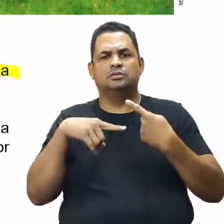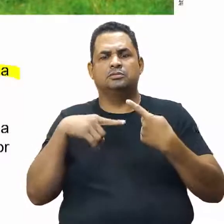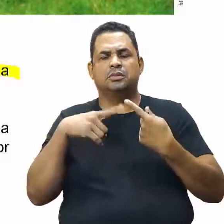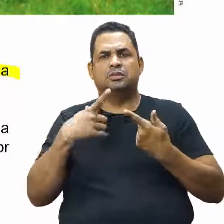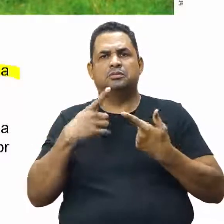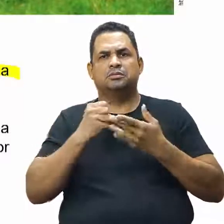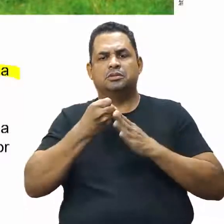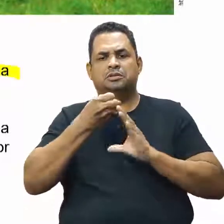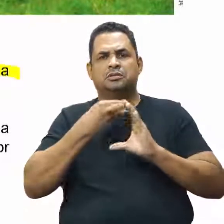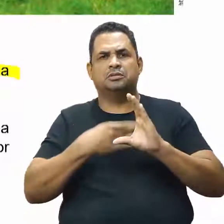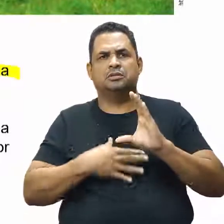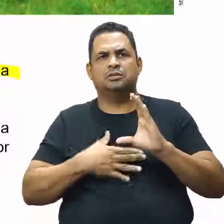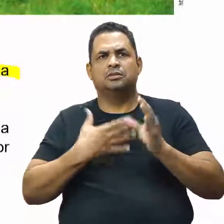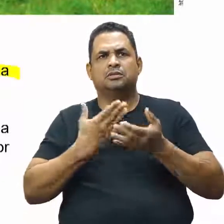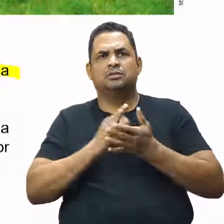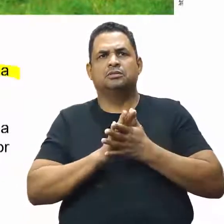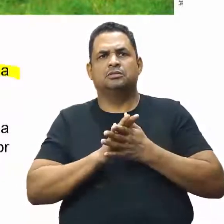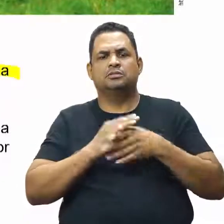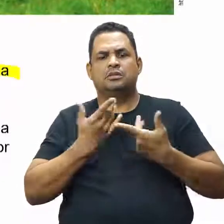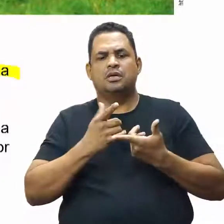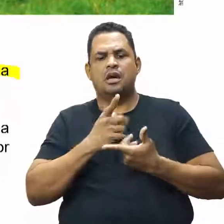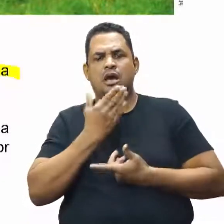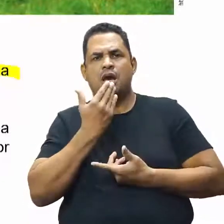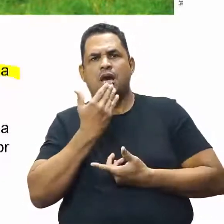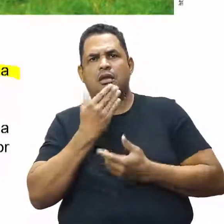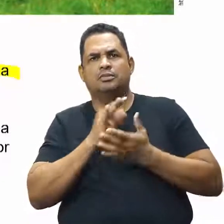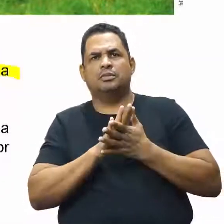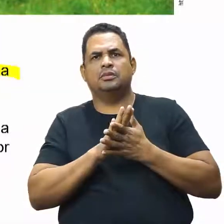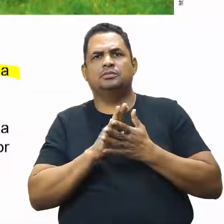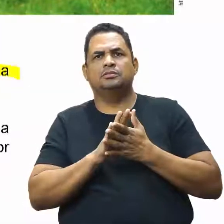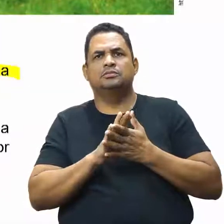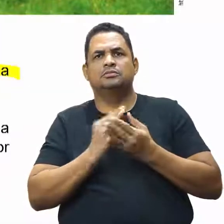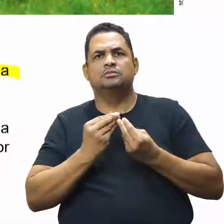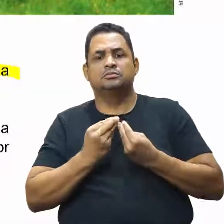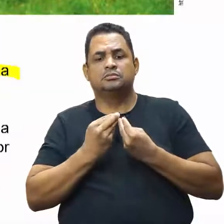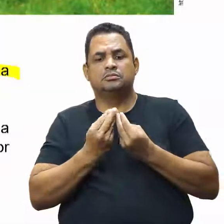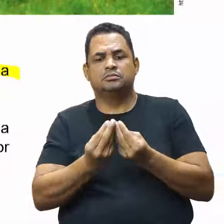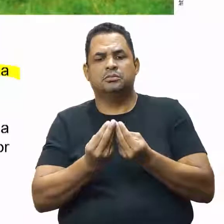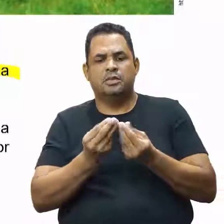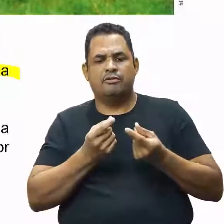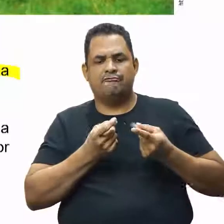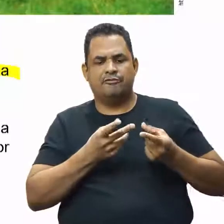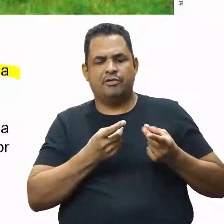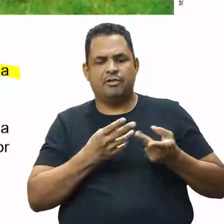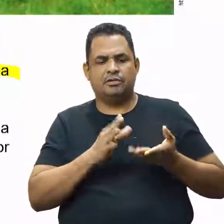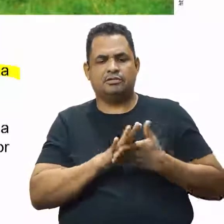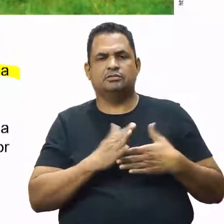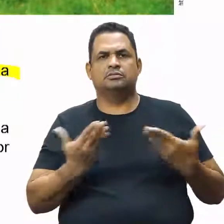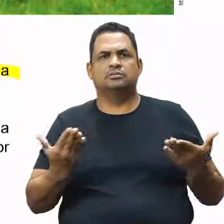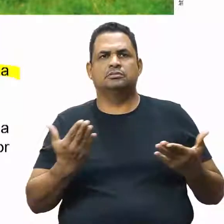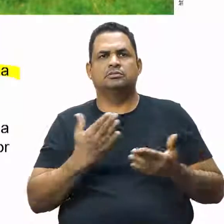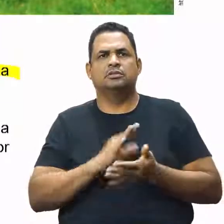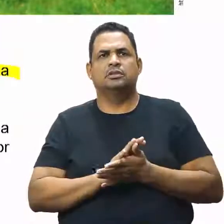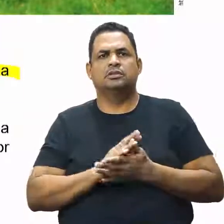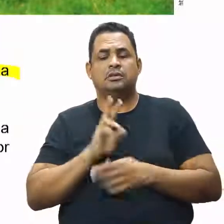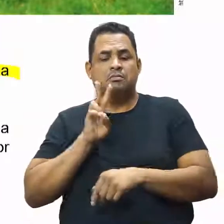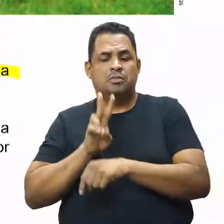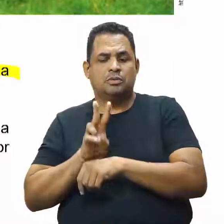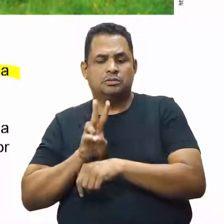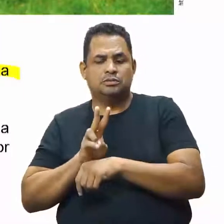função a produção de alimentos, fibras para atender ao consumidor. E os SAFs de